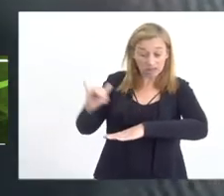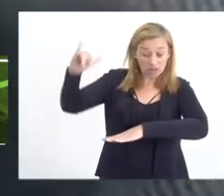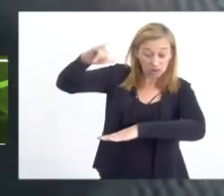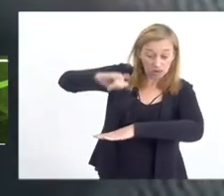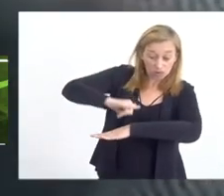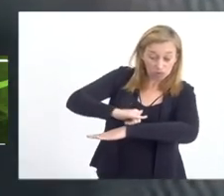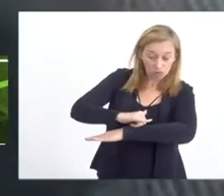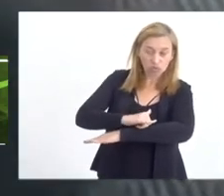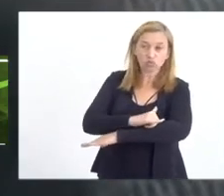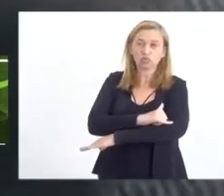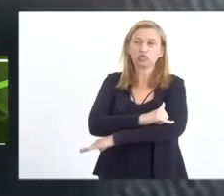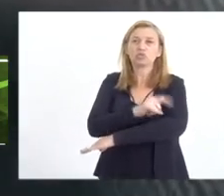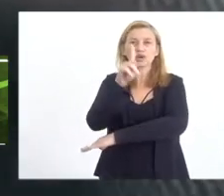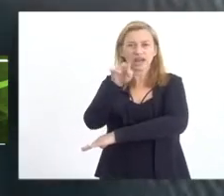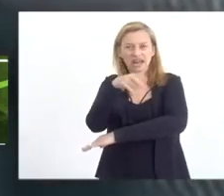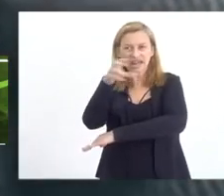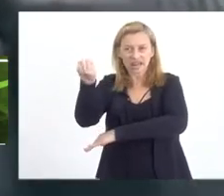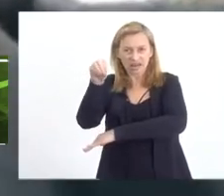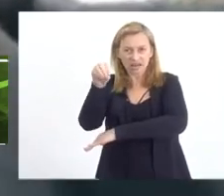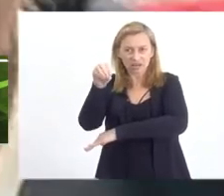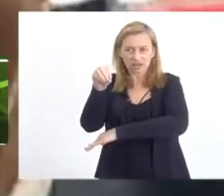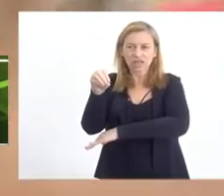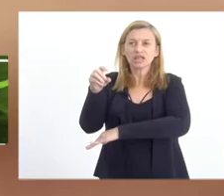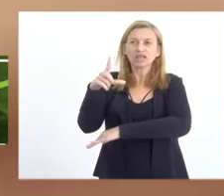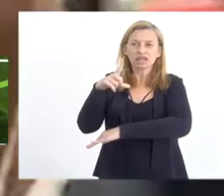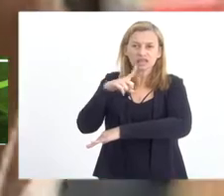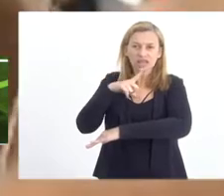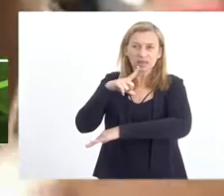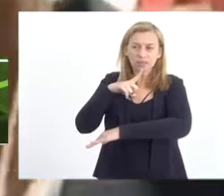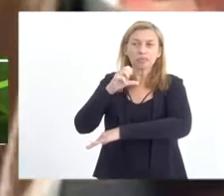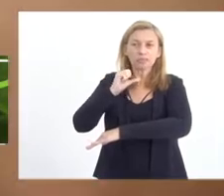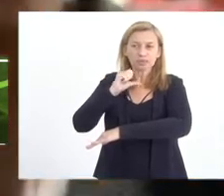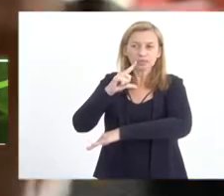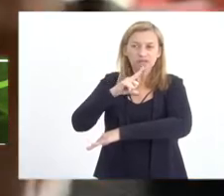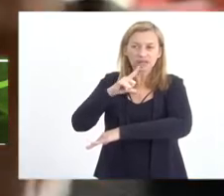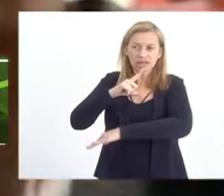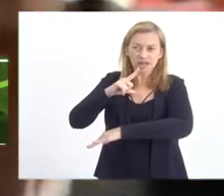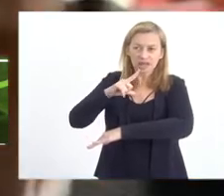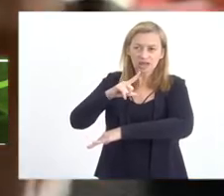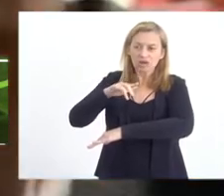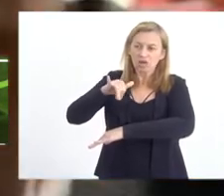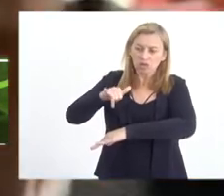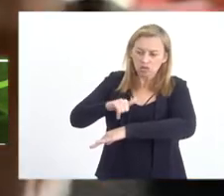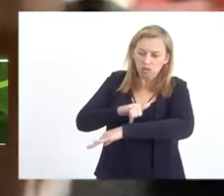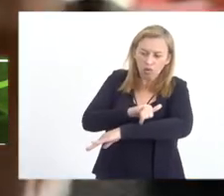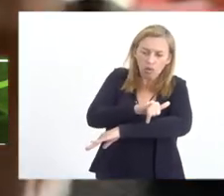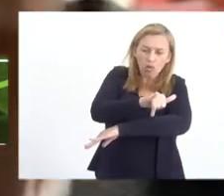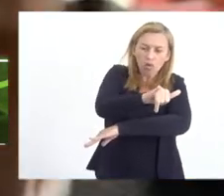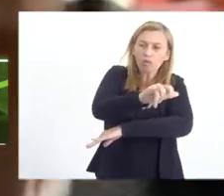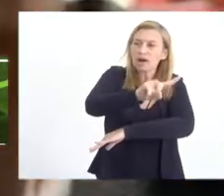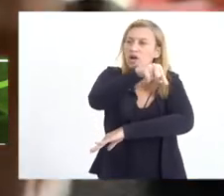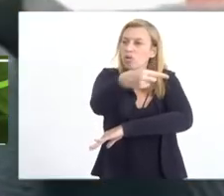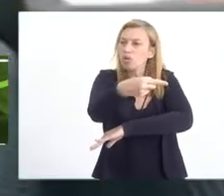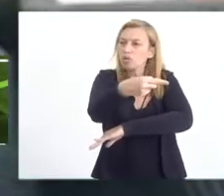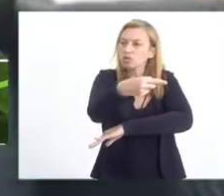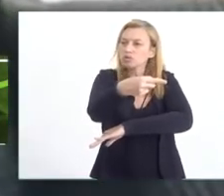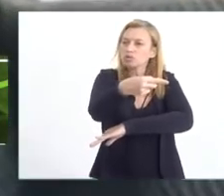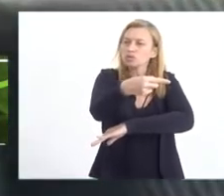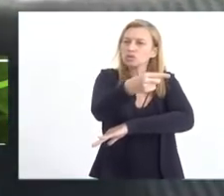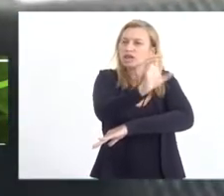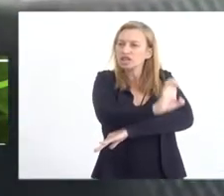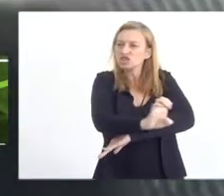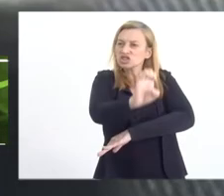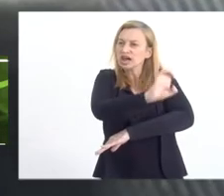aterrissar no Galeão e ter conectividade para outras cidades do resto do estado, do resto do país,